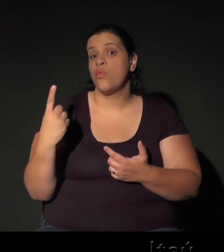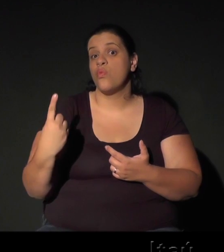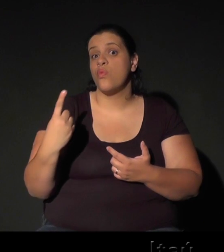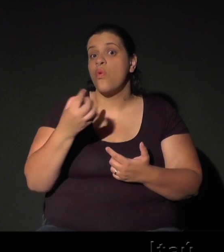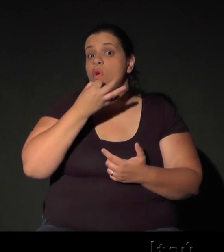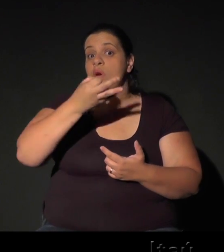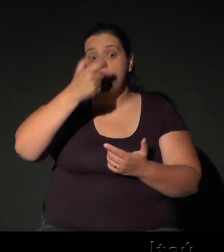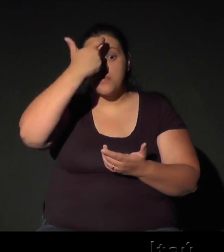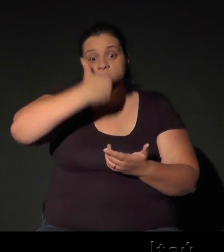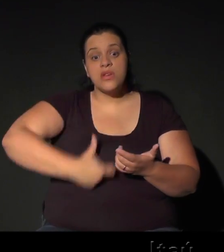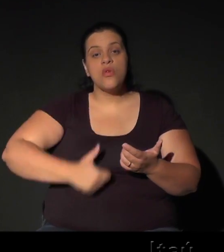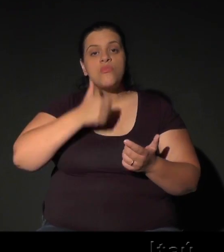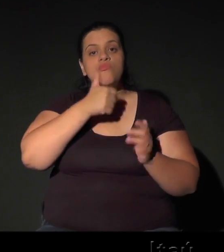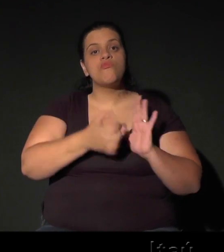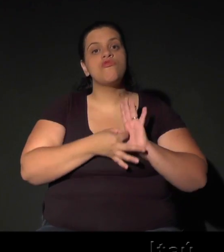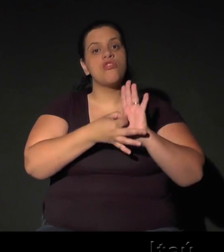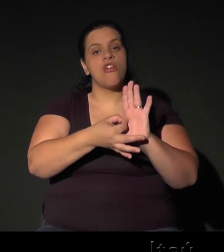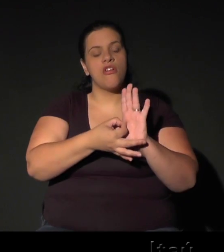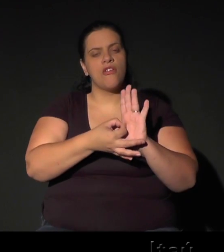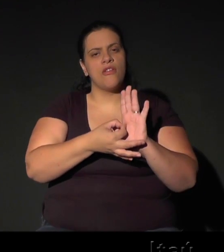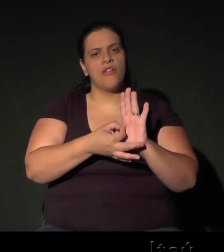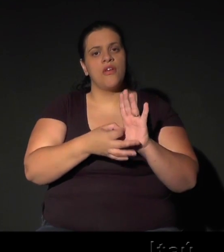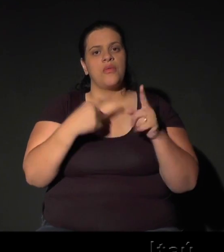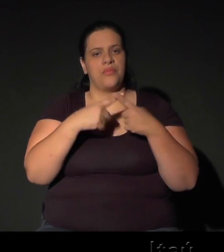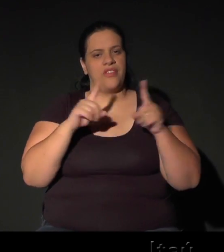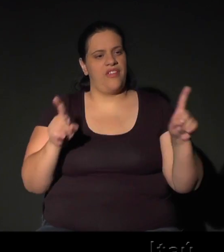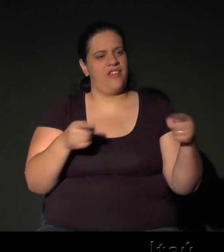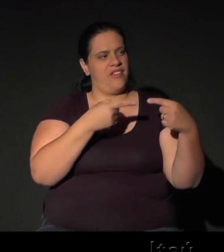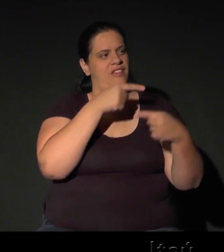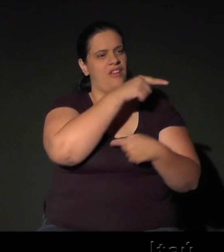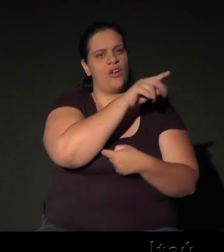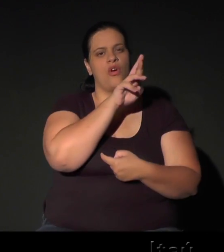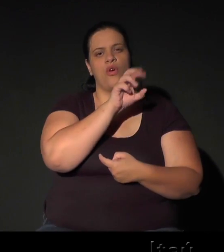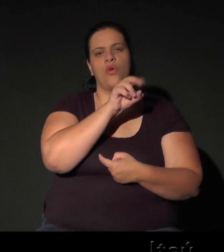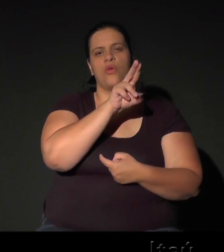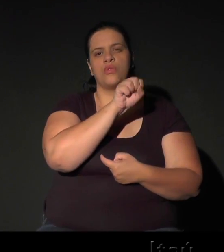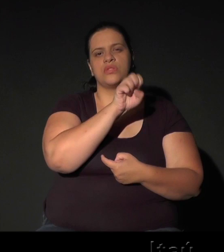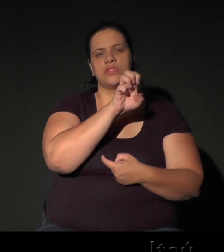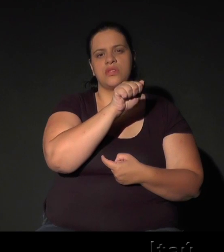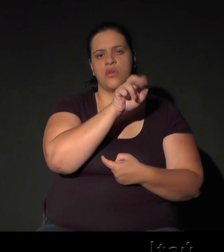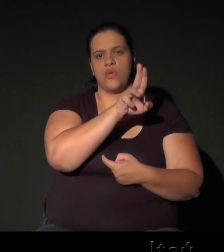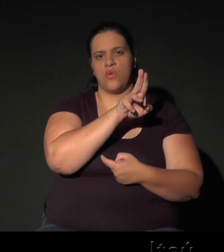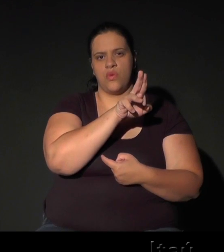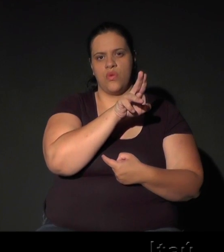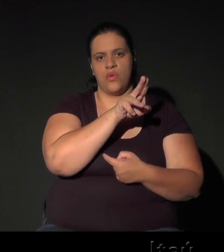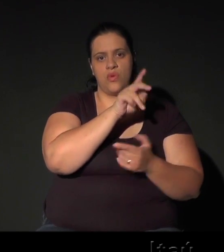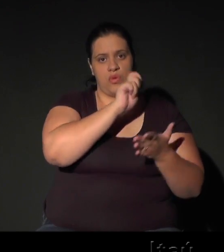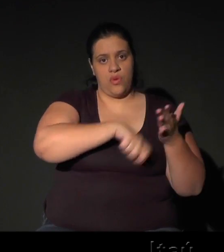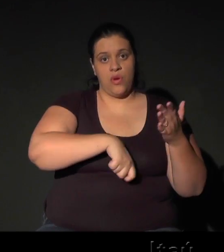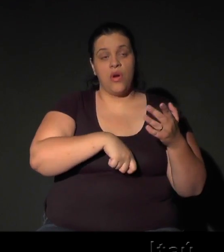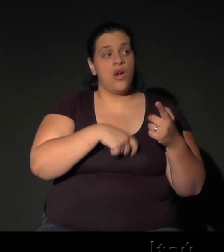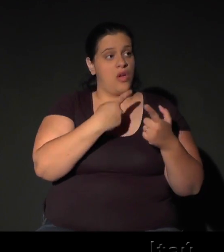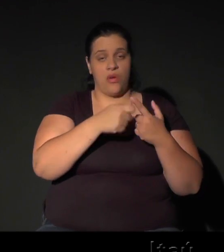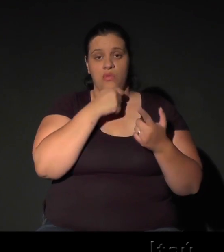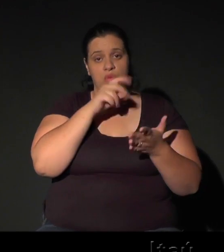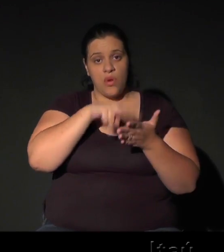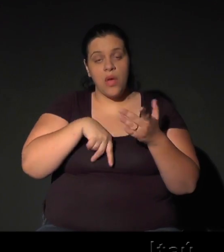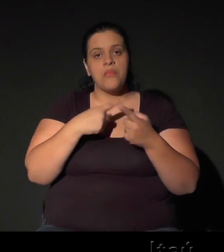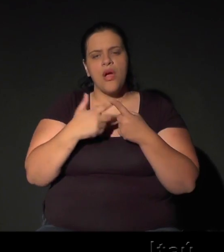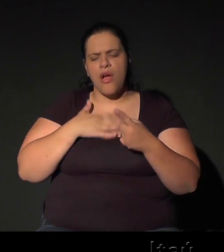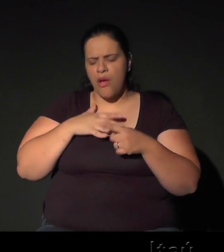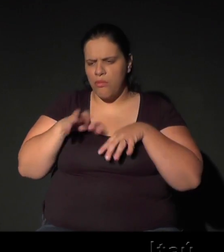né e escreveu justamente para contrapor o contrato social do Rousseau E por que que eu não li a lip de goj Na graduação fui ler porque eu fui